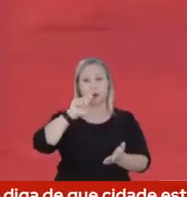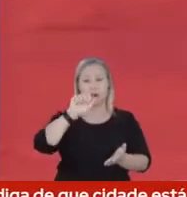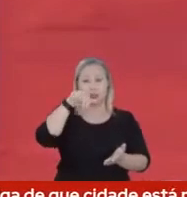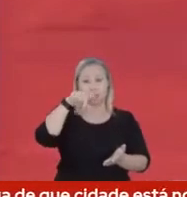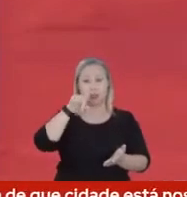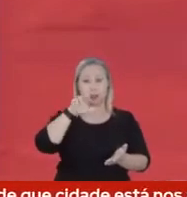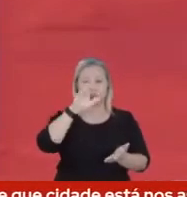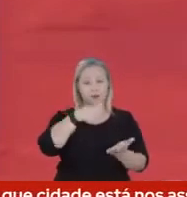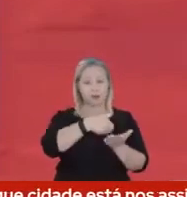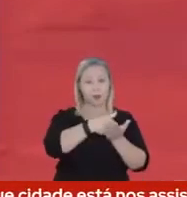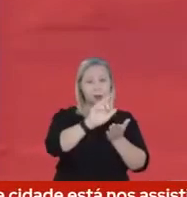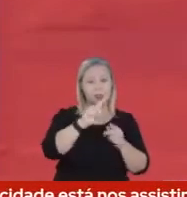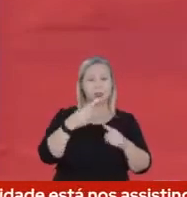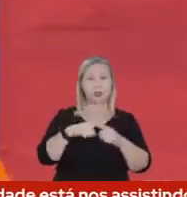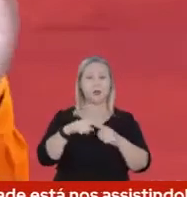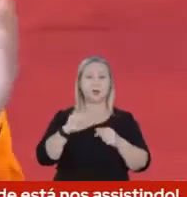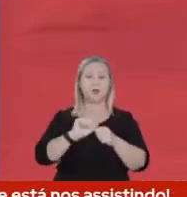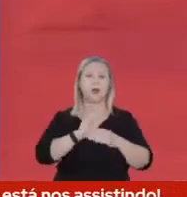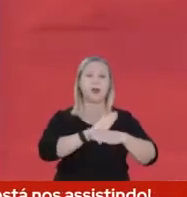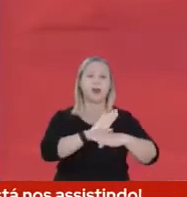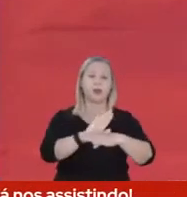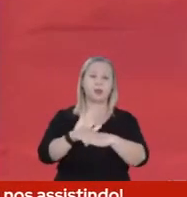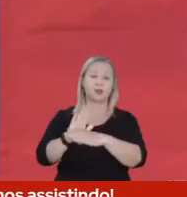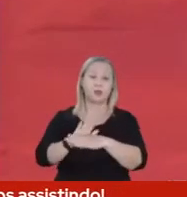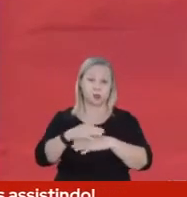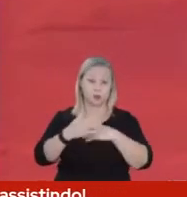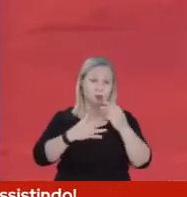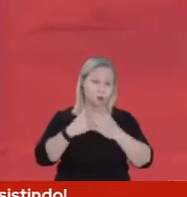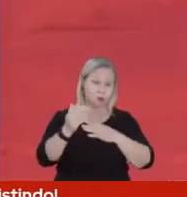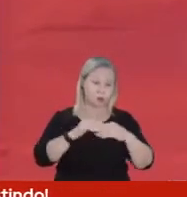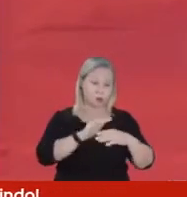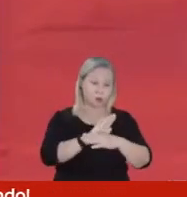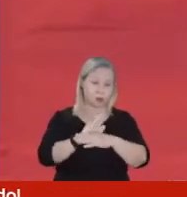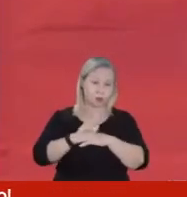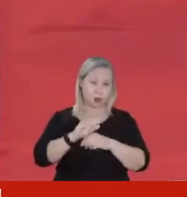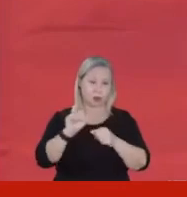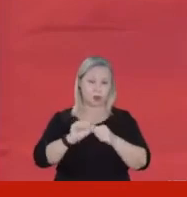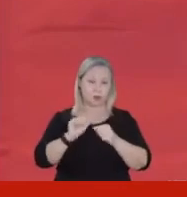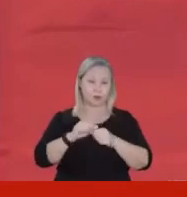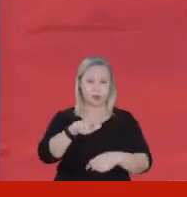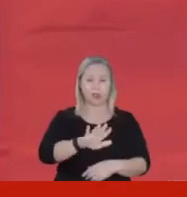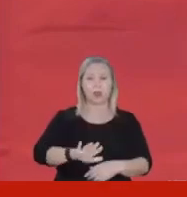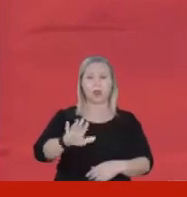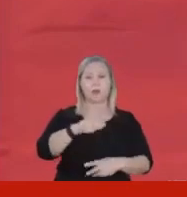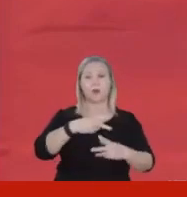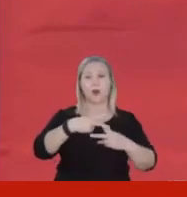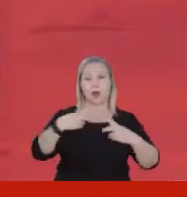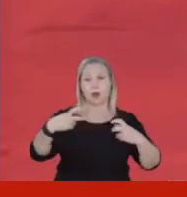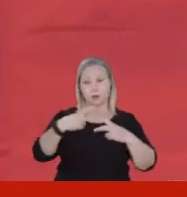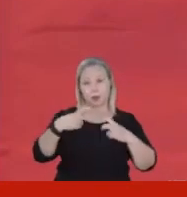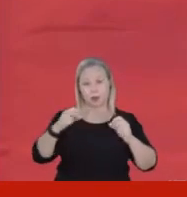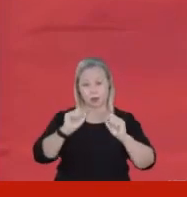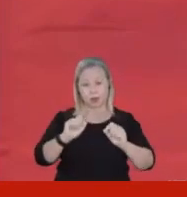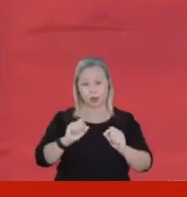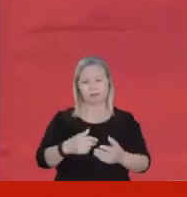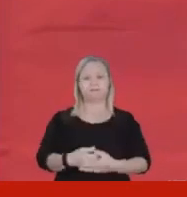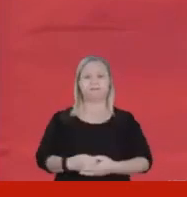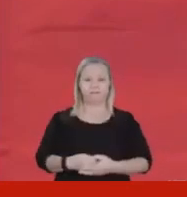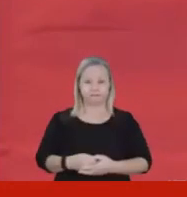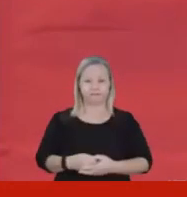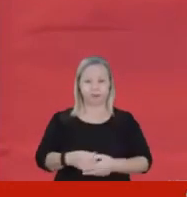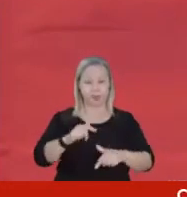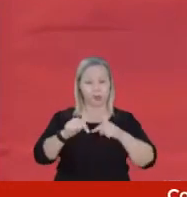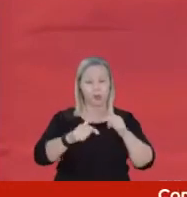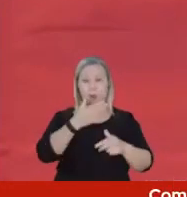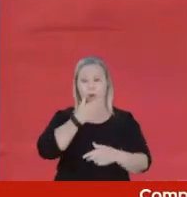foi feita na área da Petrobras pelo movimento aí dos trabalhadores e trabalhadoras que estão hoje sem teto. Então, as ações elas vêm sendo feitas, presidente Lula,